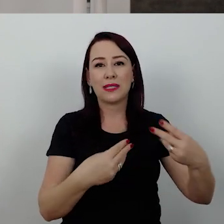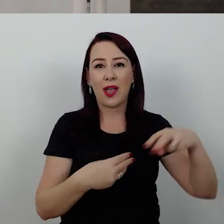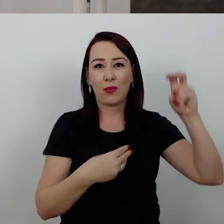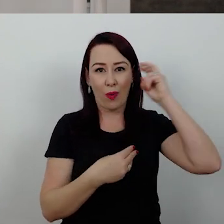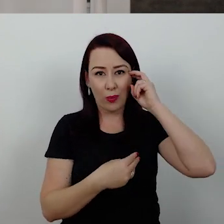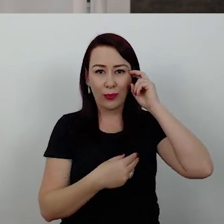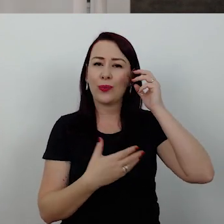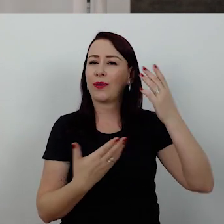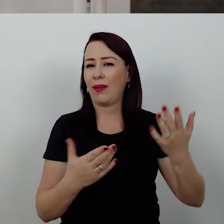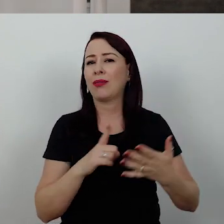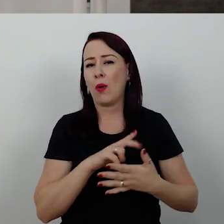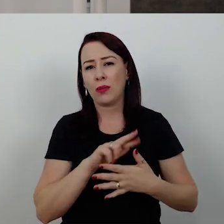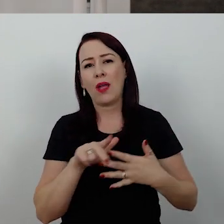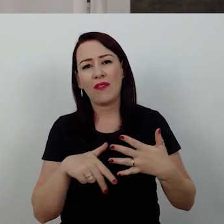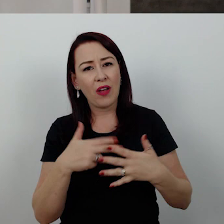vários fatores que vão